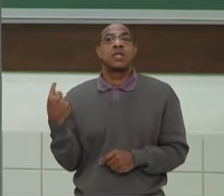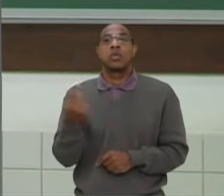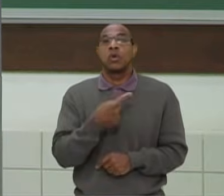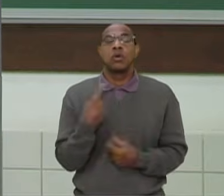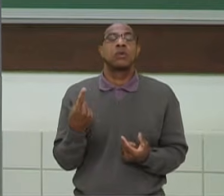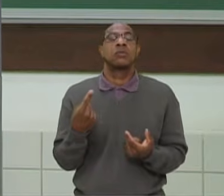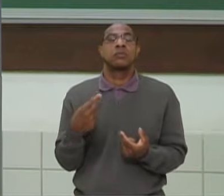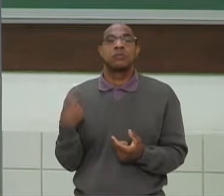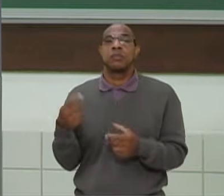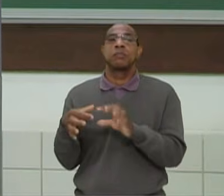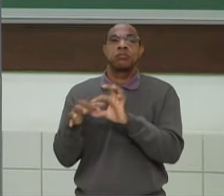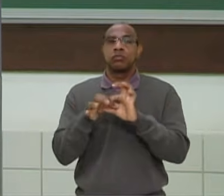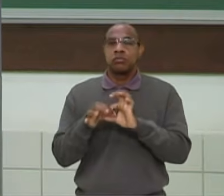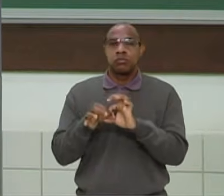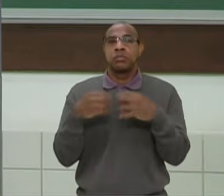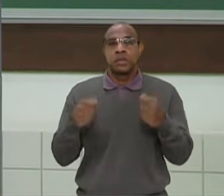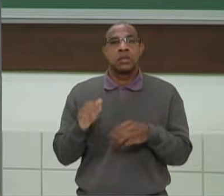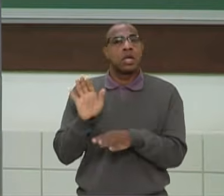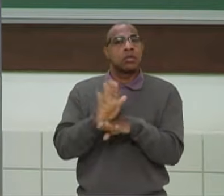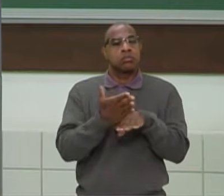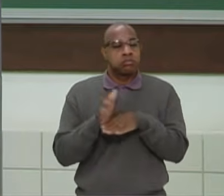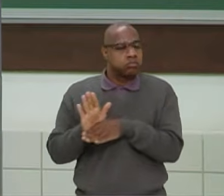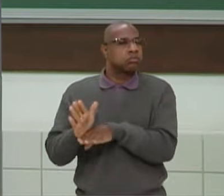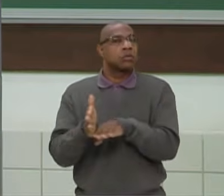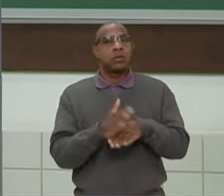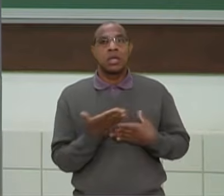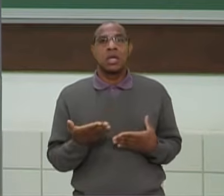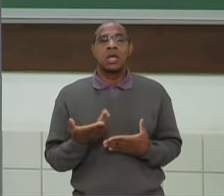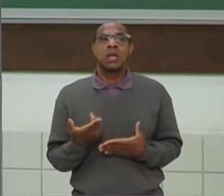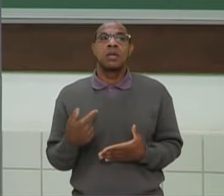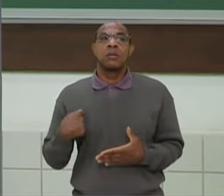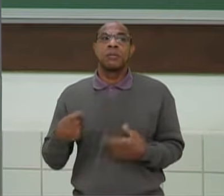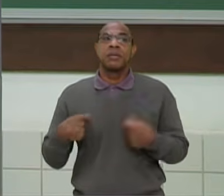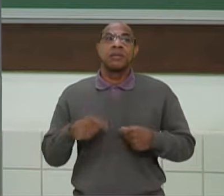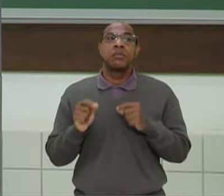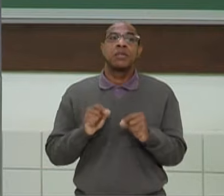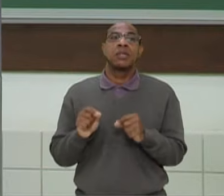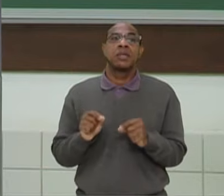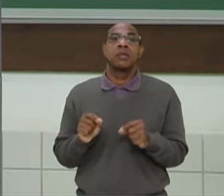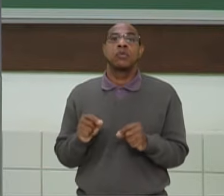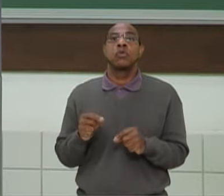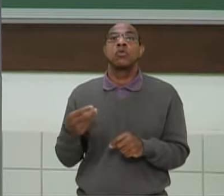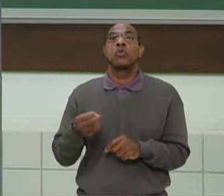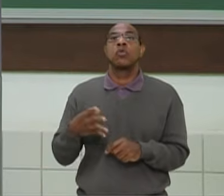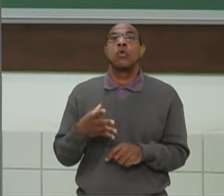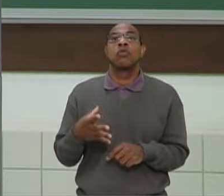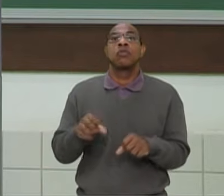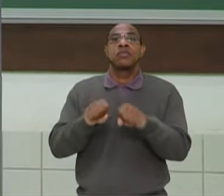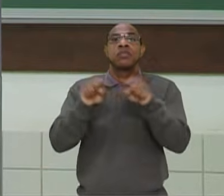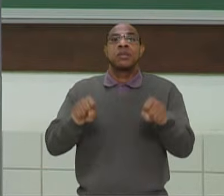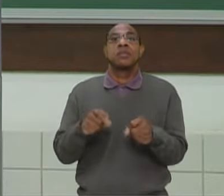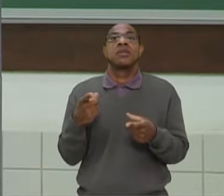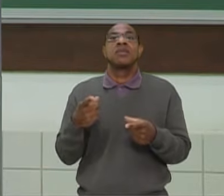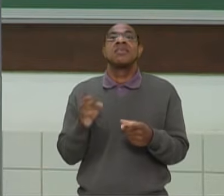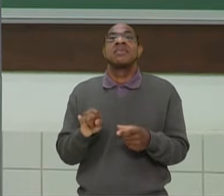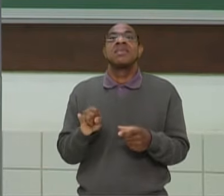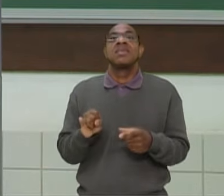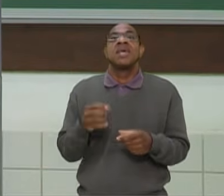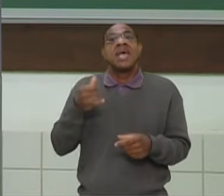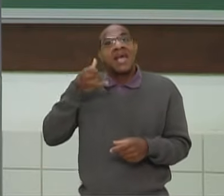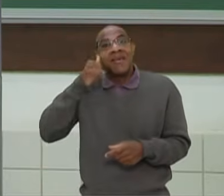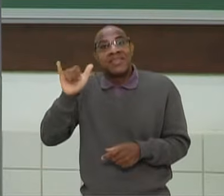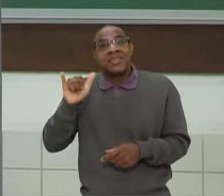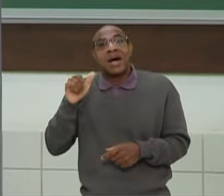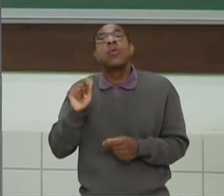ajude politicamente e tal, para a gente ter um novo sistema de não produzir tanto lixo, né, de melhorar